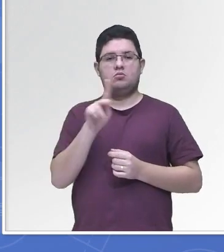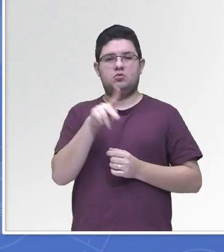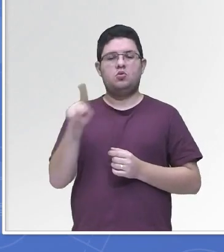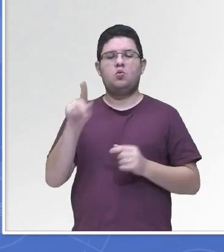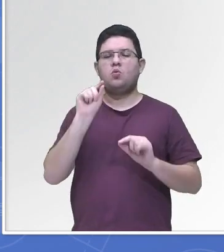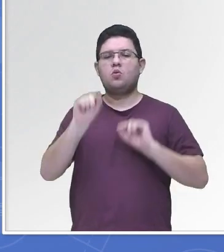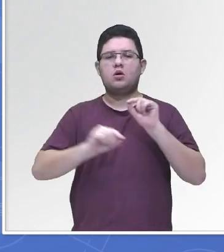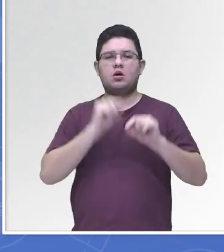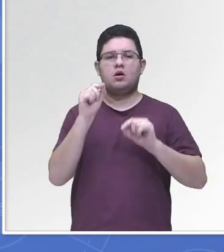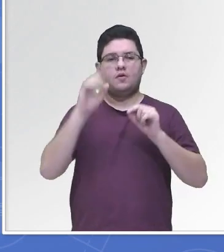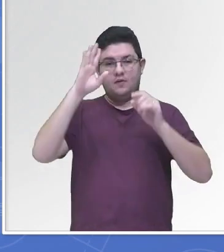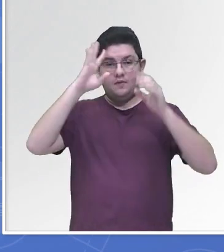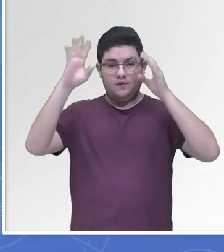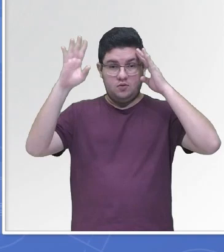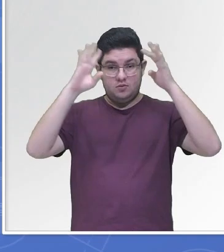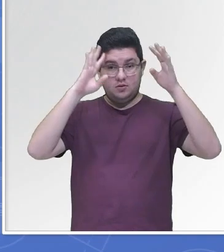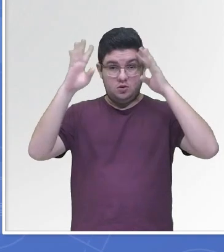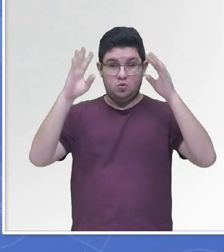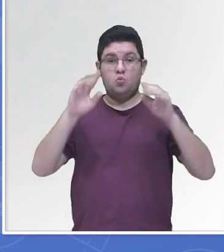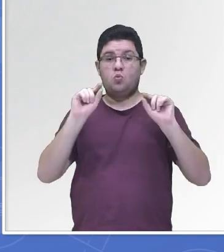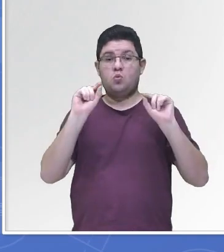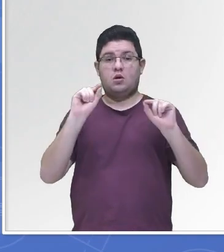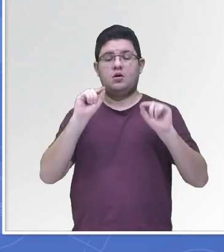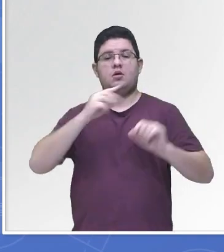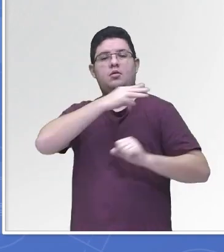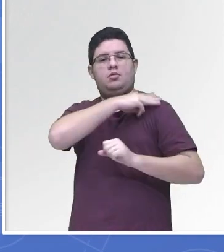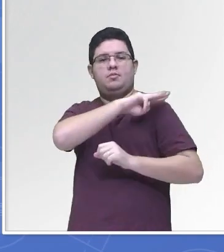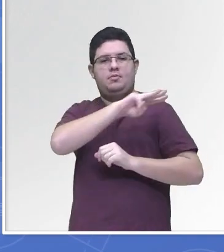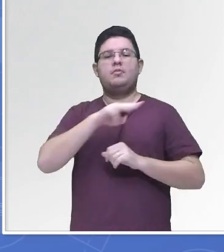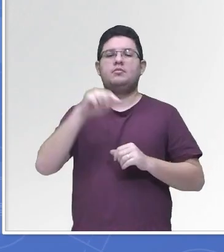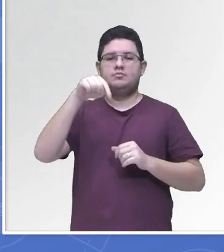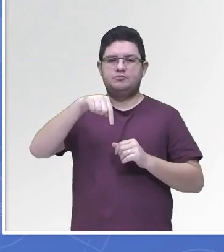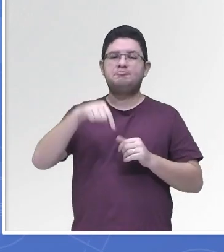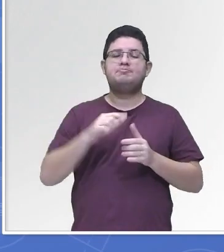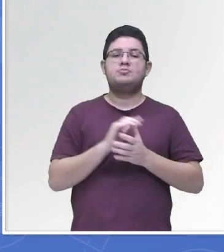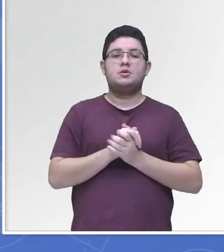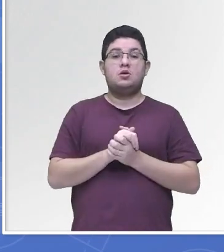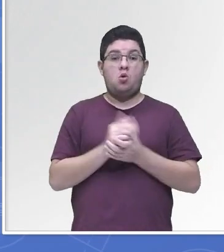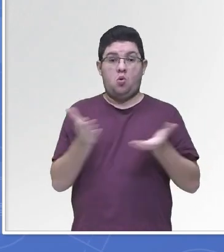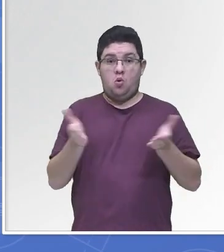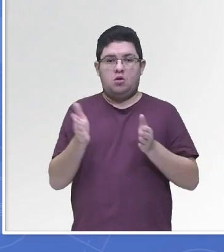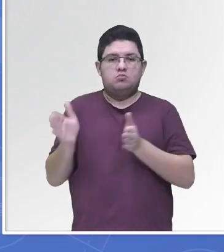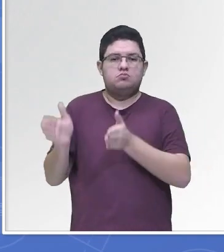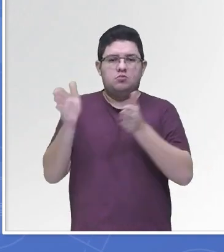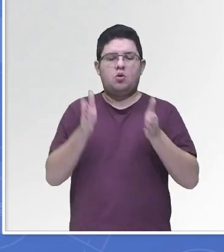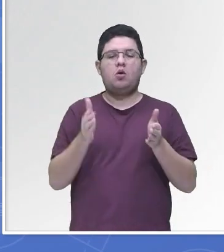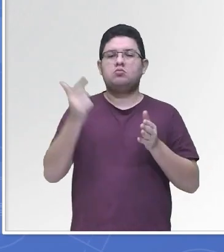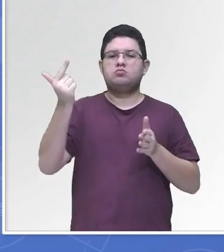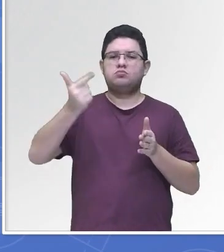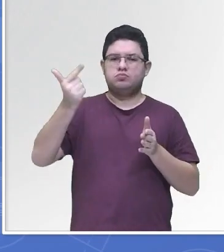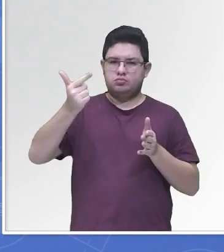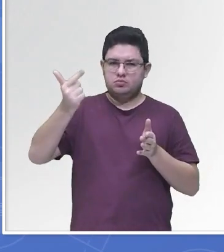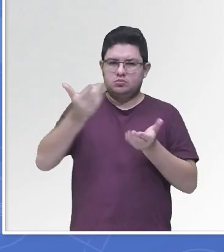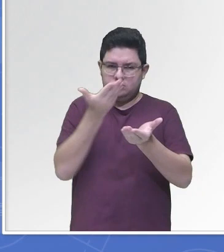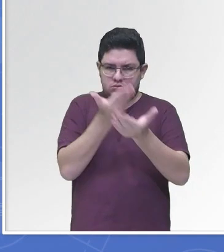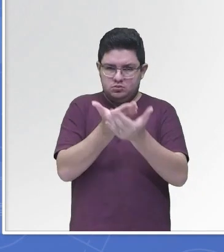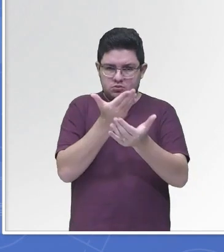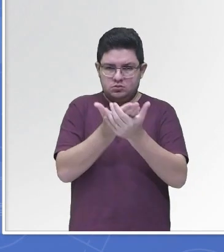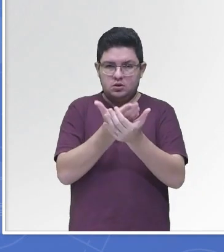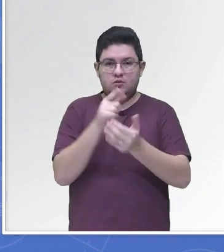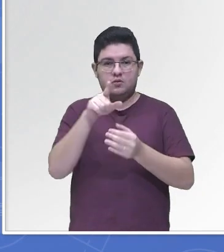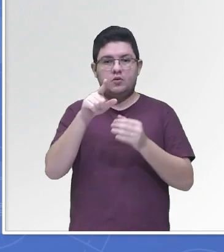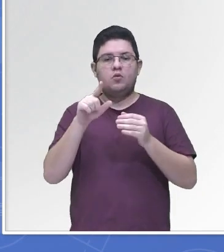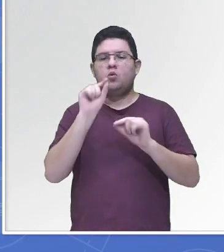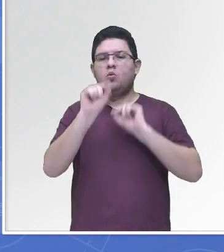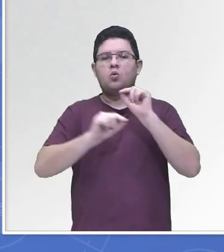CEMEAN. Lembrando que nós estamos no bloco 2 do Aula em Casa. Não vamos nos perder nesse processo aí não, vamos acompanhando direitinho,